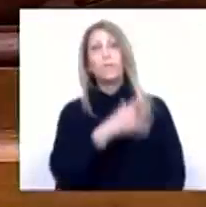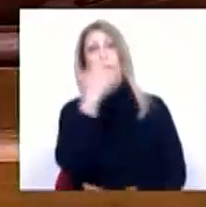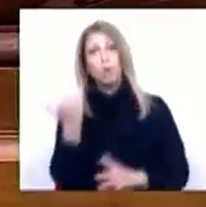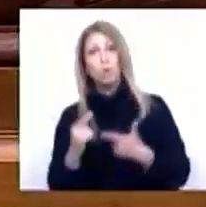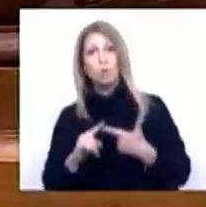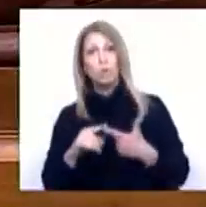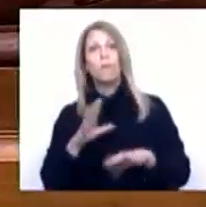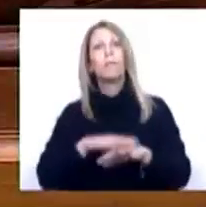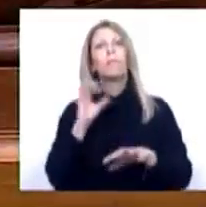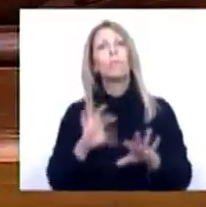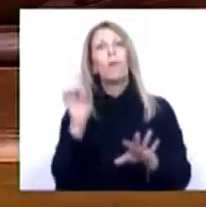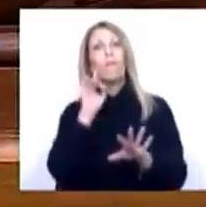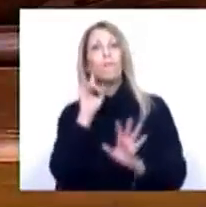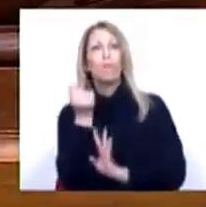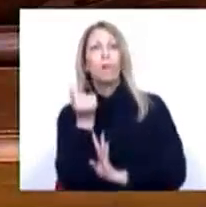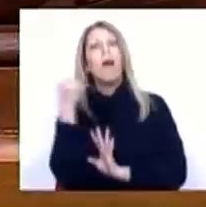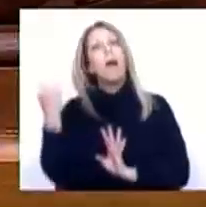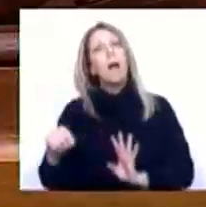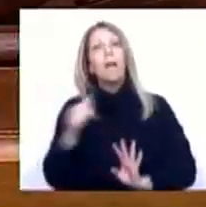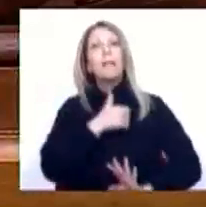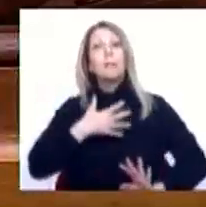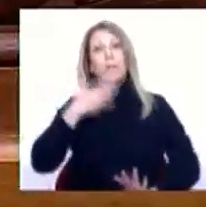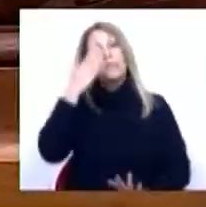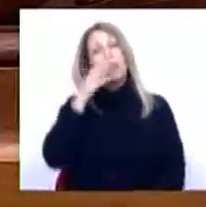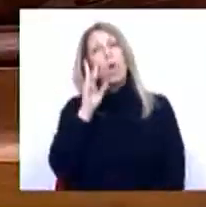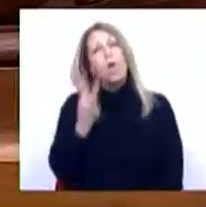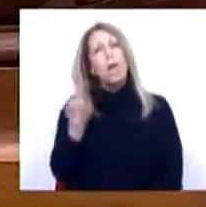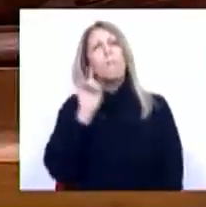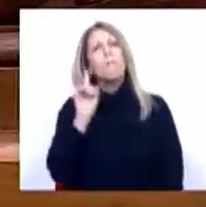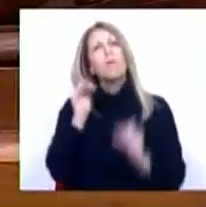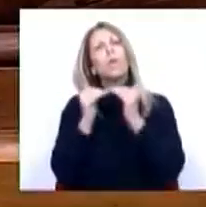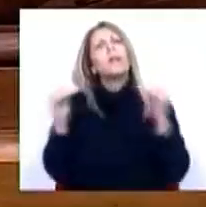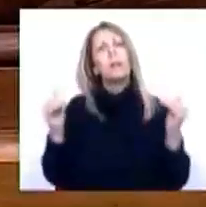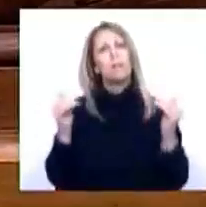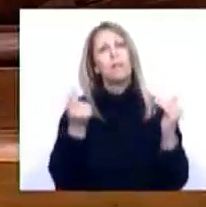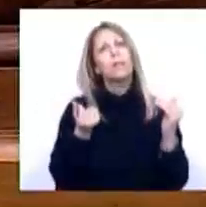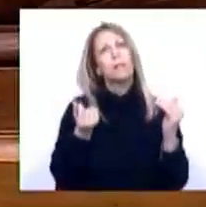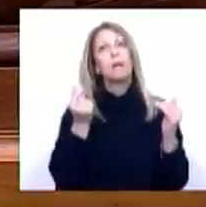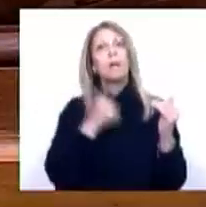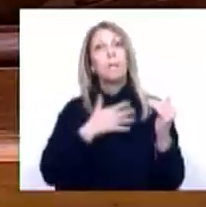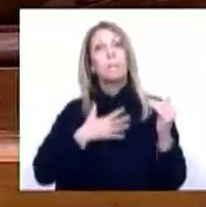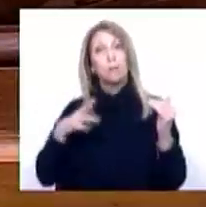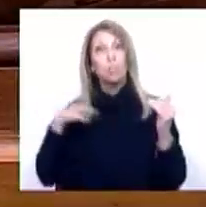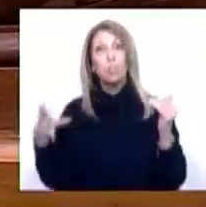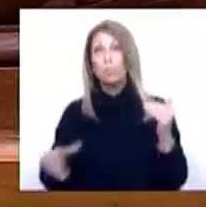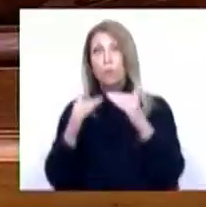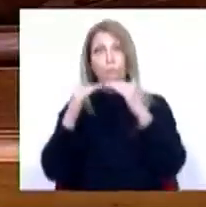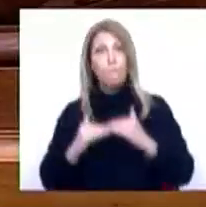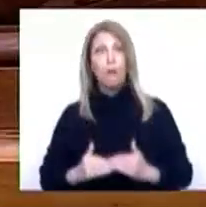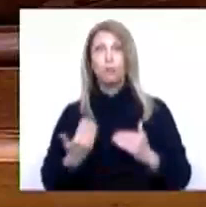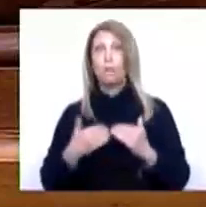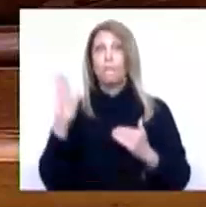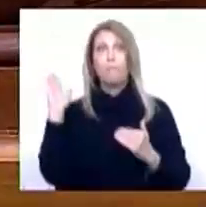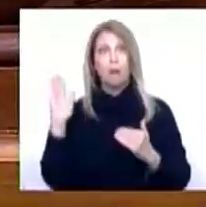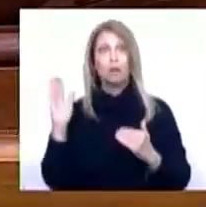com a capitalização das empresas. Se olharmos para o nível de capital das empresas portuguesas, ele é dos mais baixos. O nível de capital por